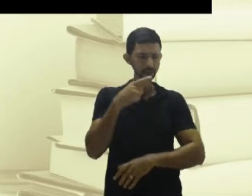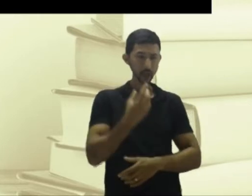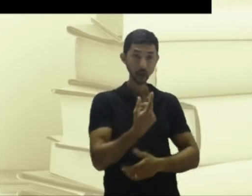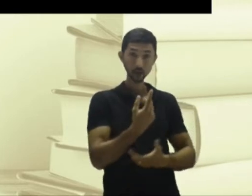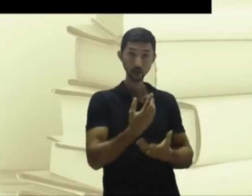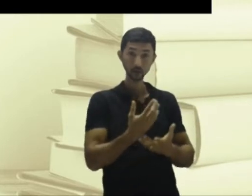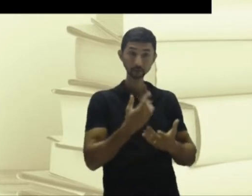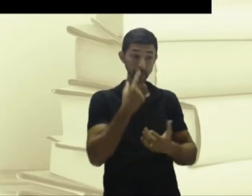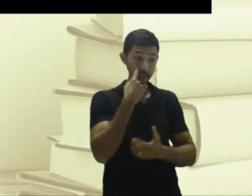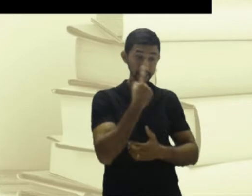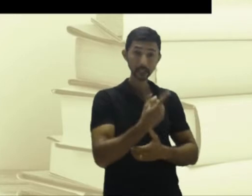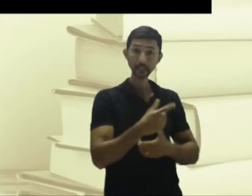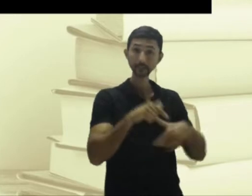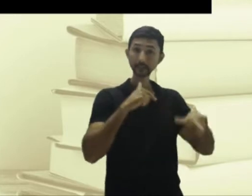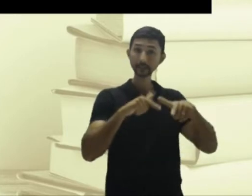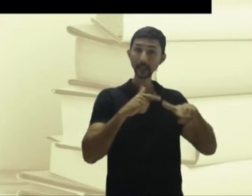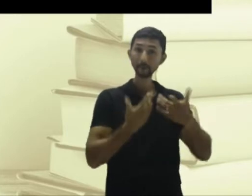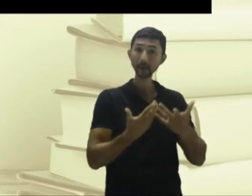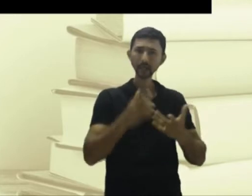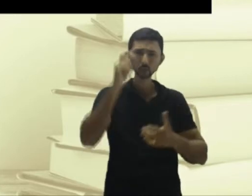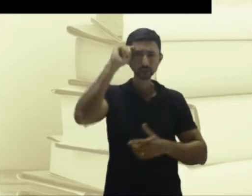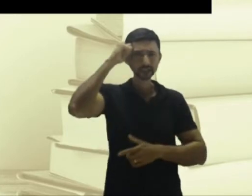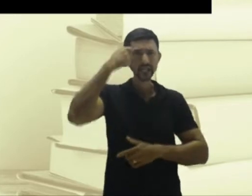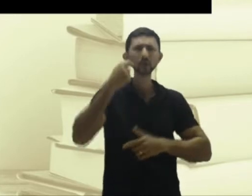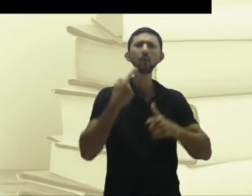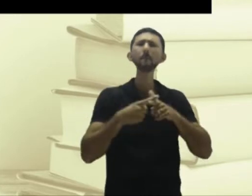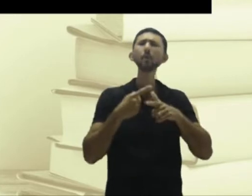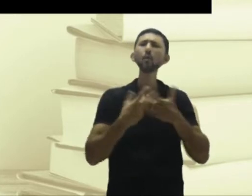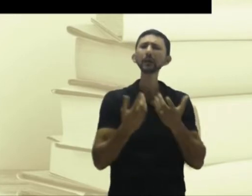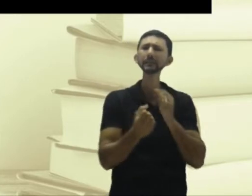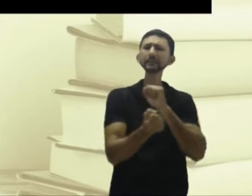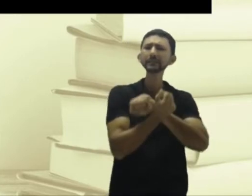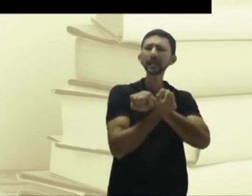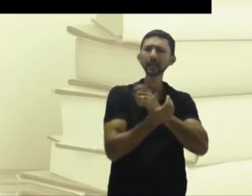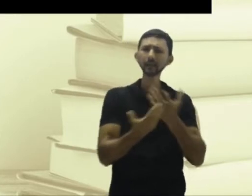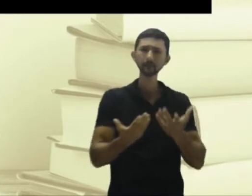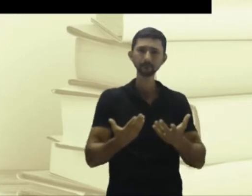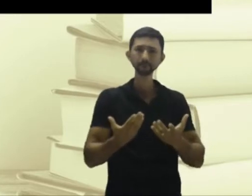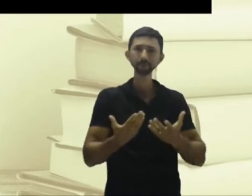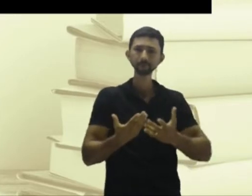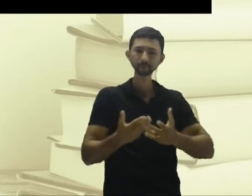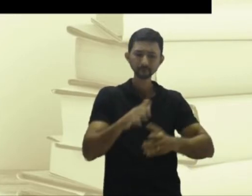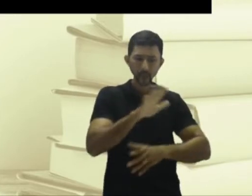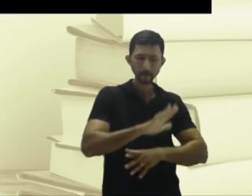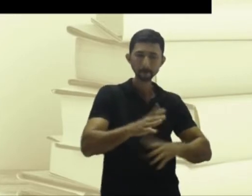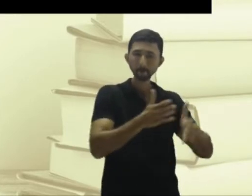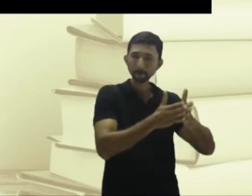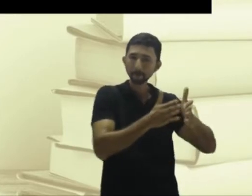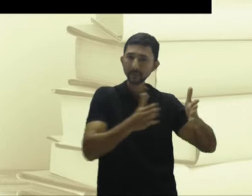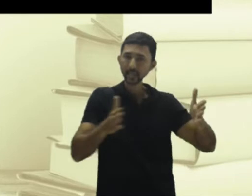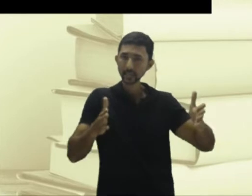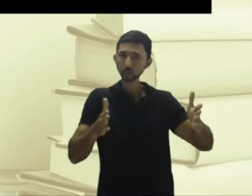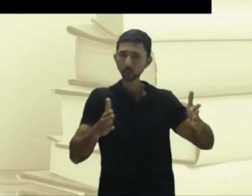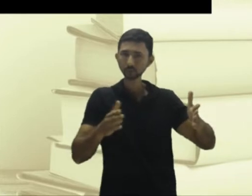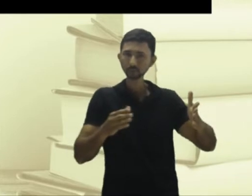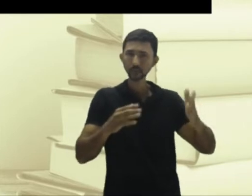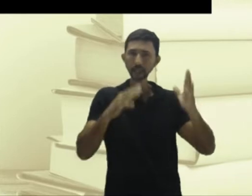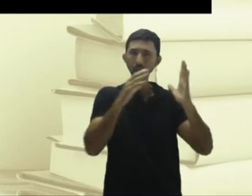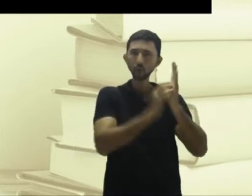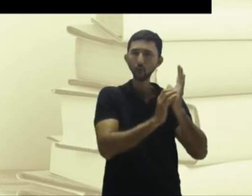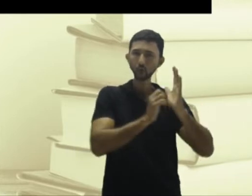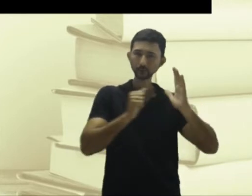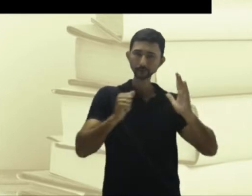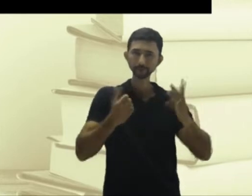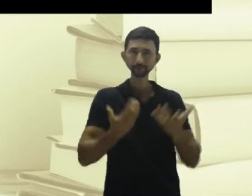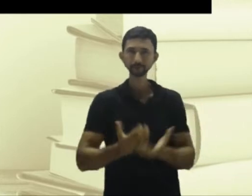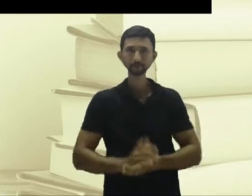importância à mão de obra do negro escravizado, né, nesse período inicial de colonização do Brasil. Então,